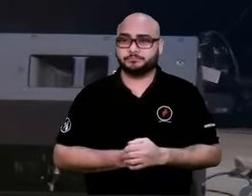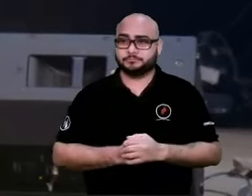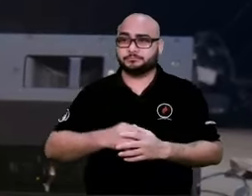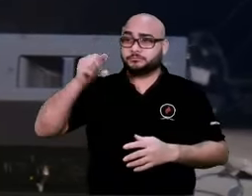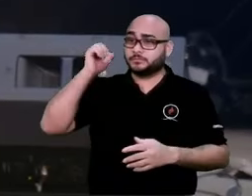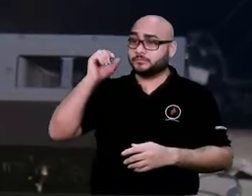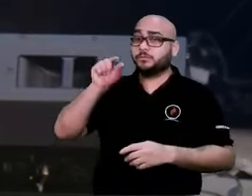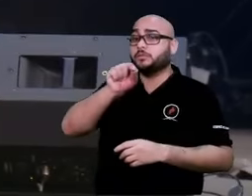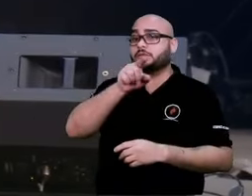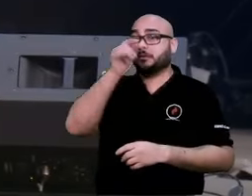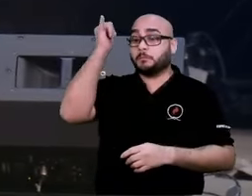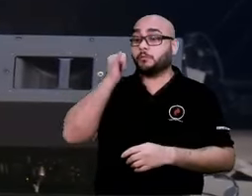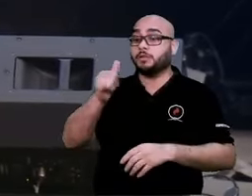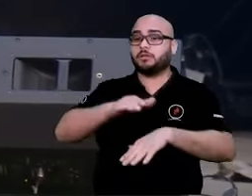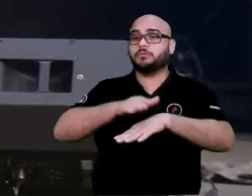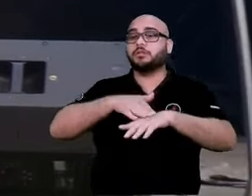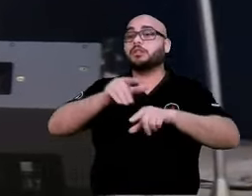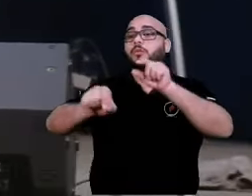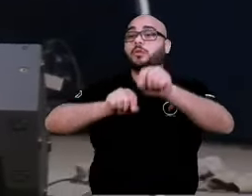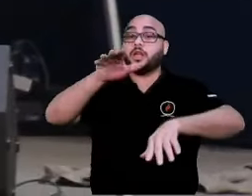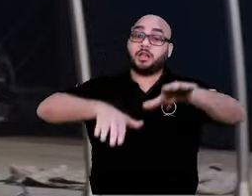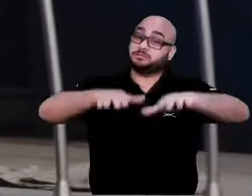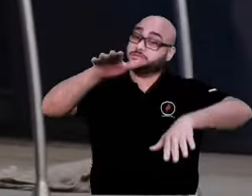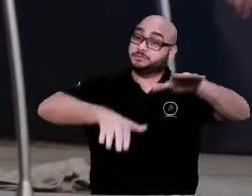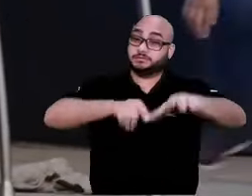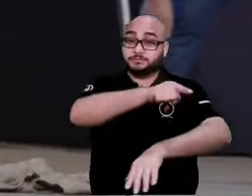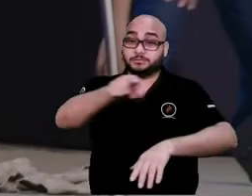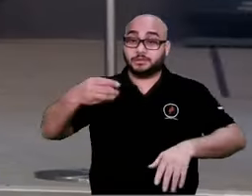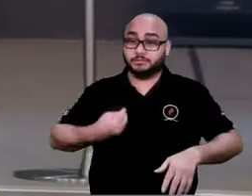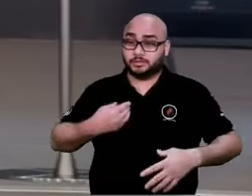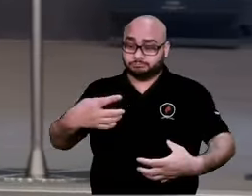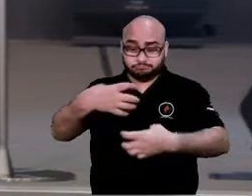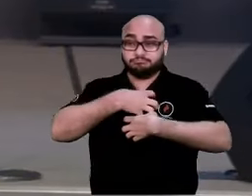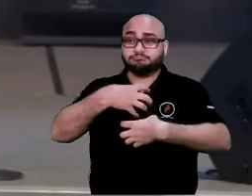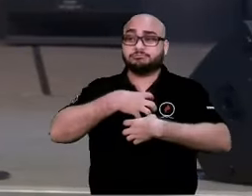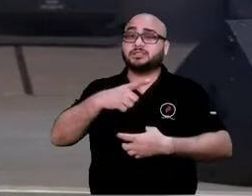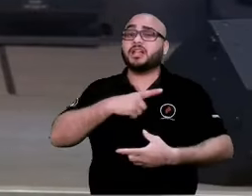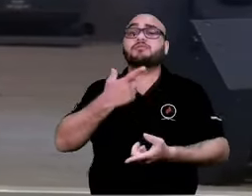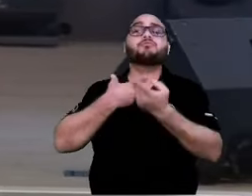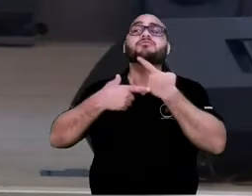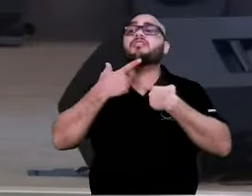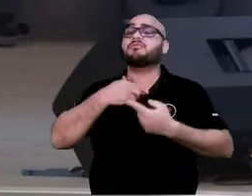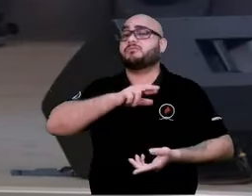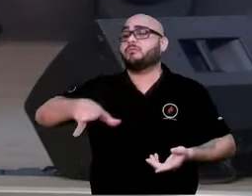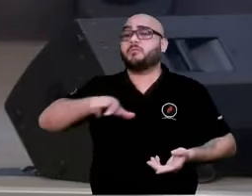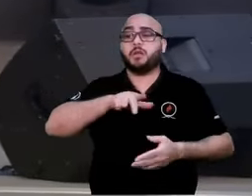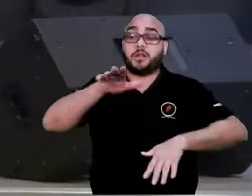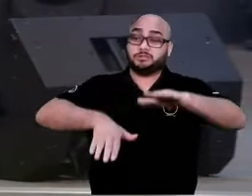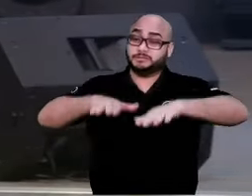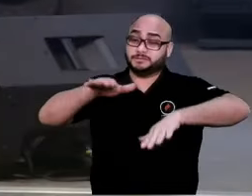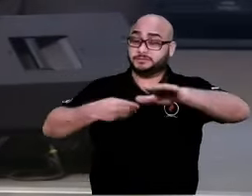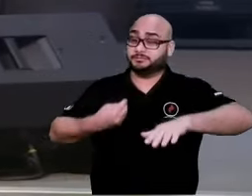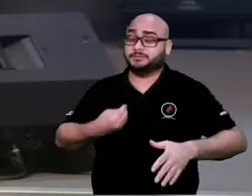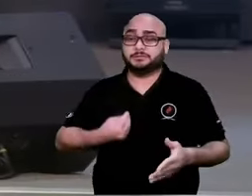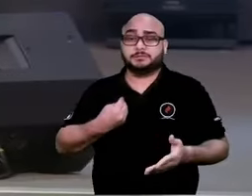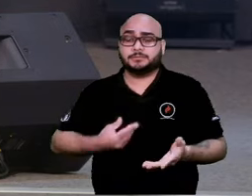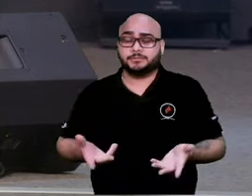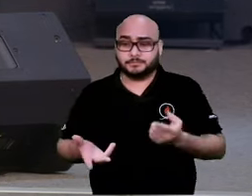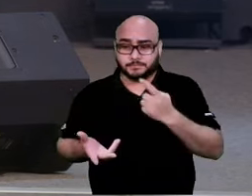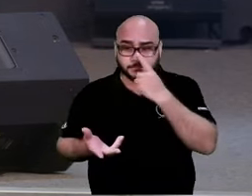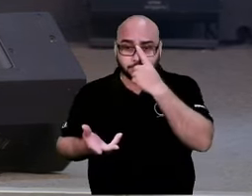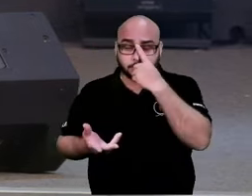noite, pode ser que você não esteja vivendo da forma que você queria, pode ser que você não esteja vivendo da forma que você desejou,